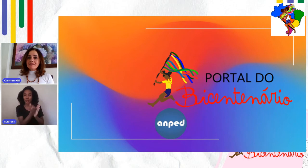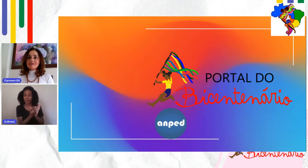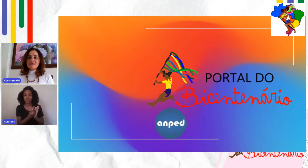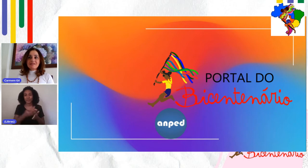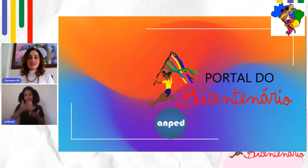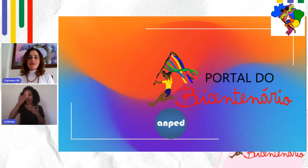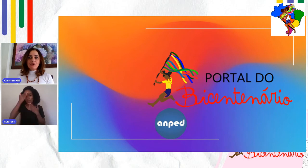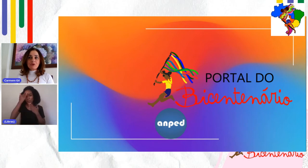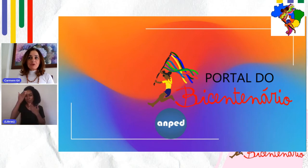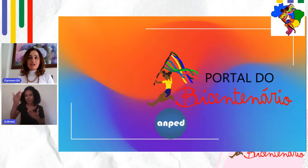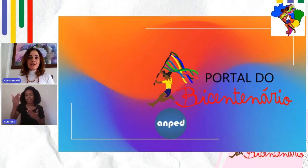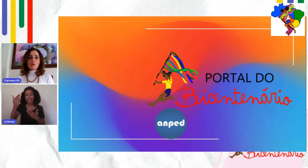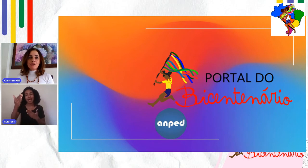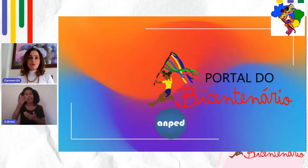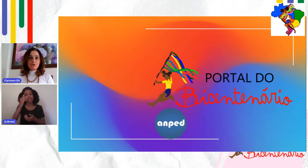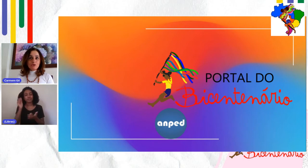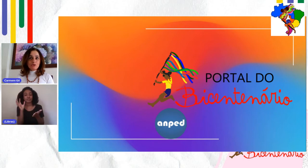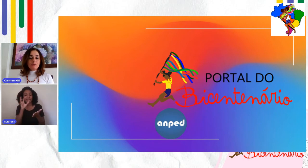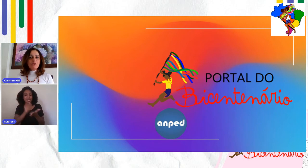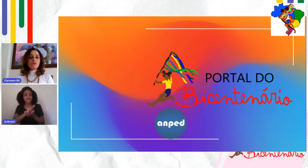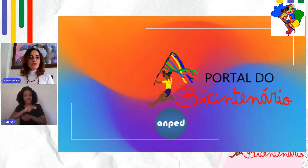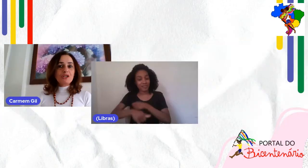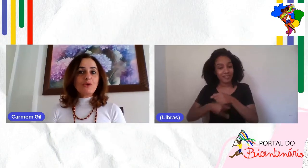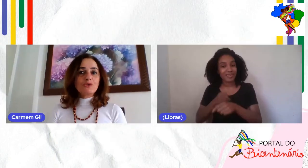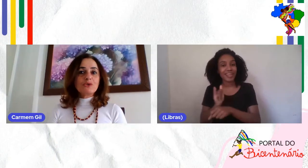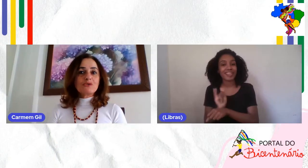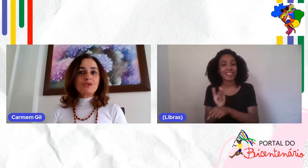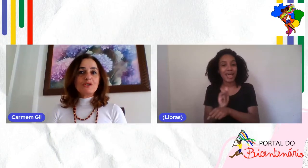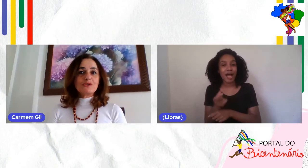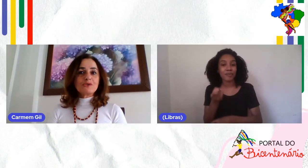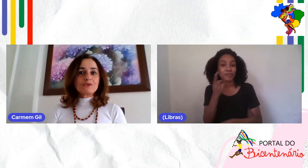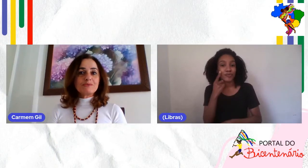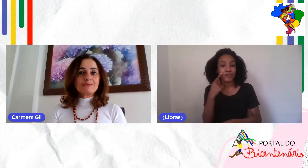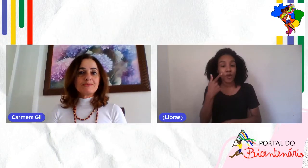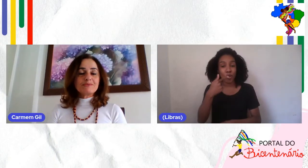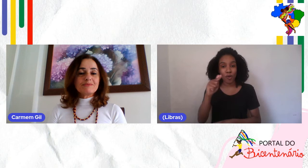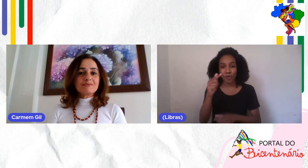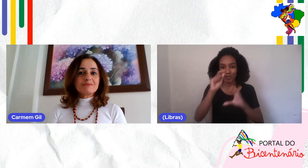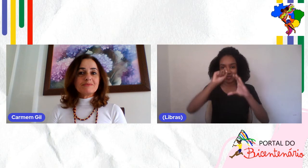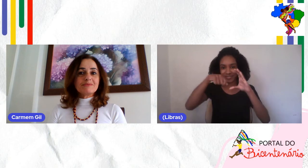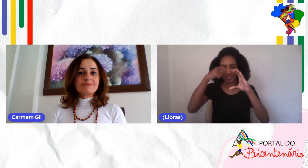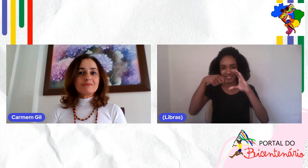Não se esqueça de se inscrever no nosso canal aqui no YouTube e conferir outros vídeos.